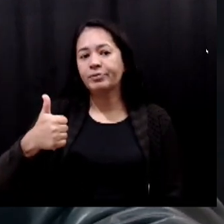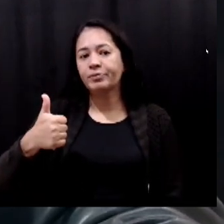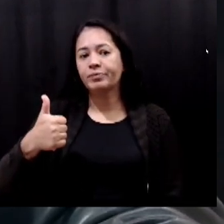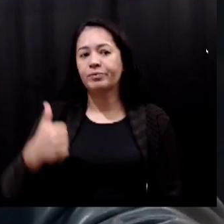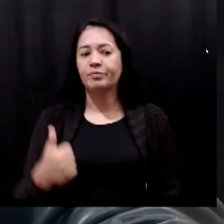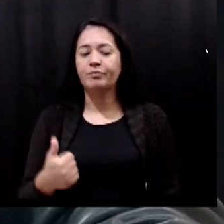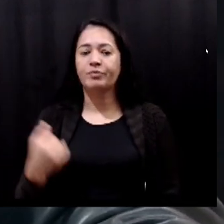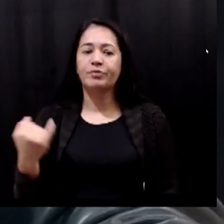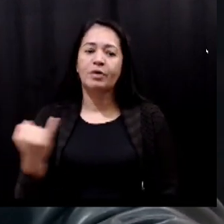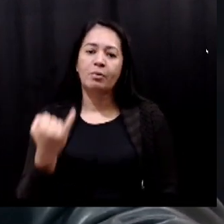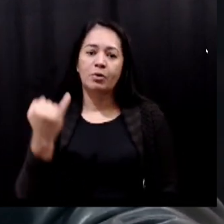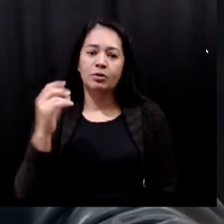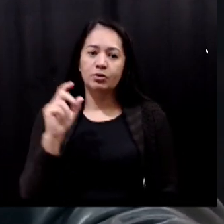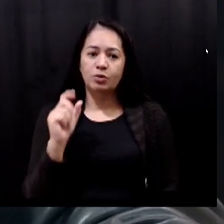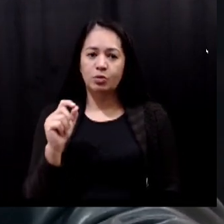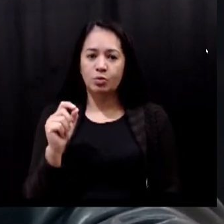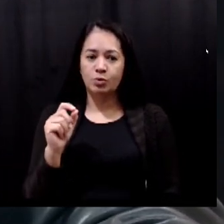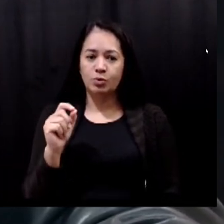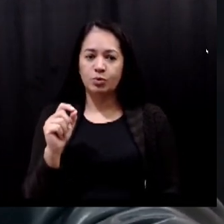relevante